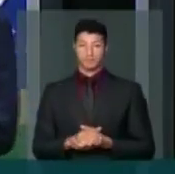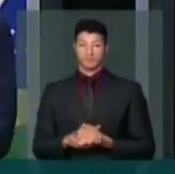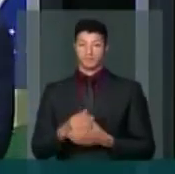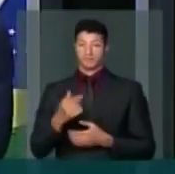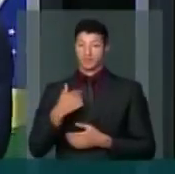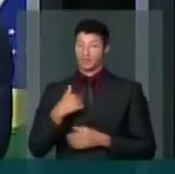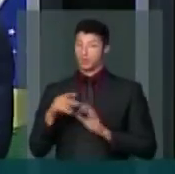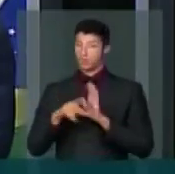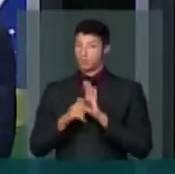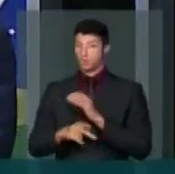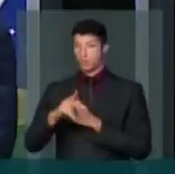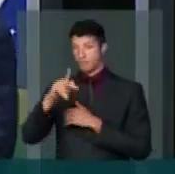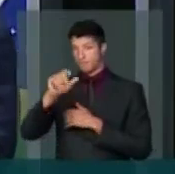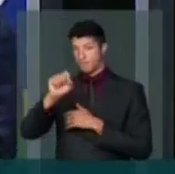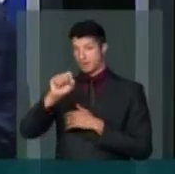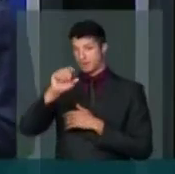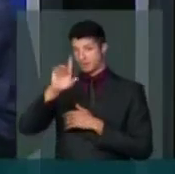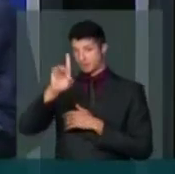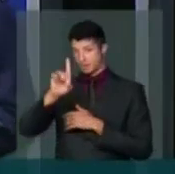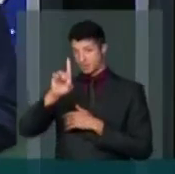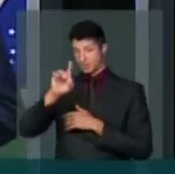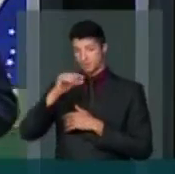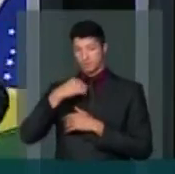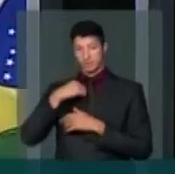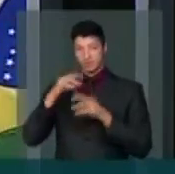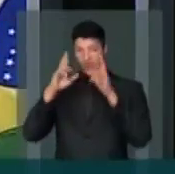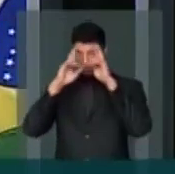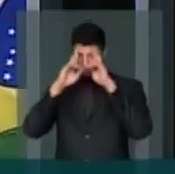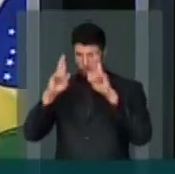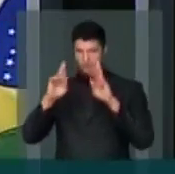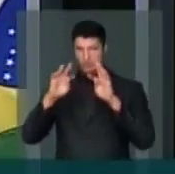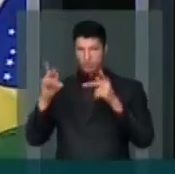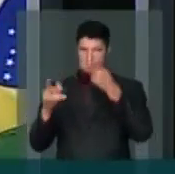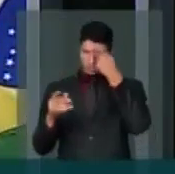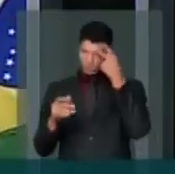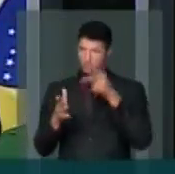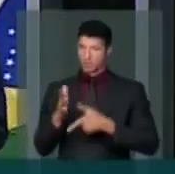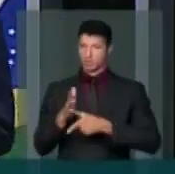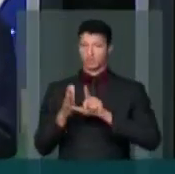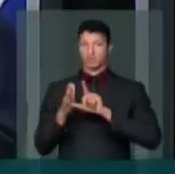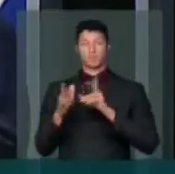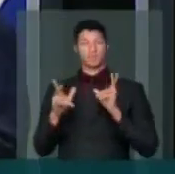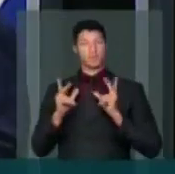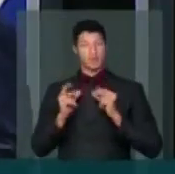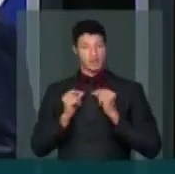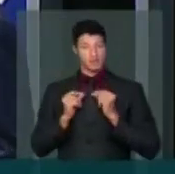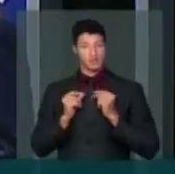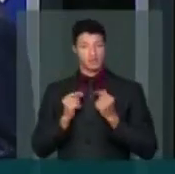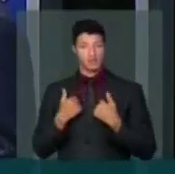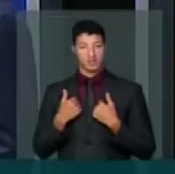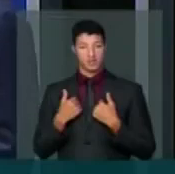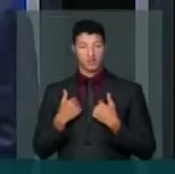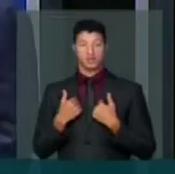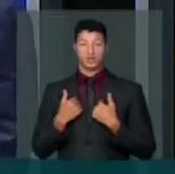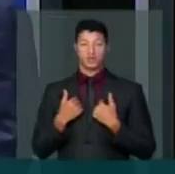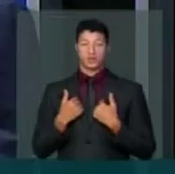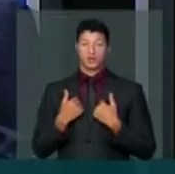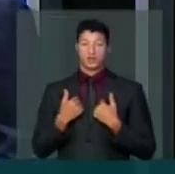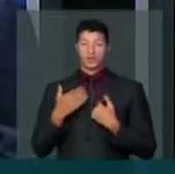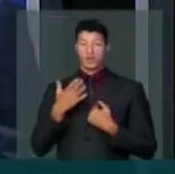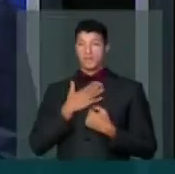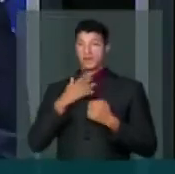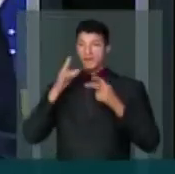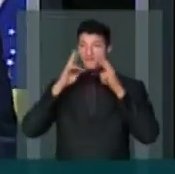Sou do PSD, com todo o respeito que todos que me antecederam aqui merecem. na